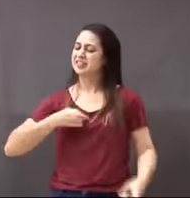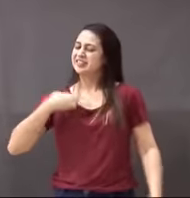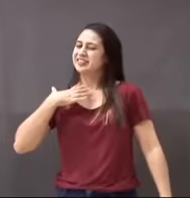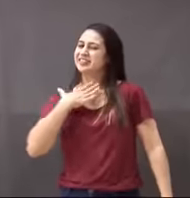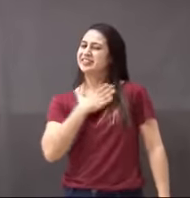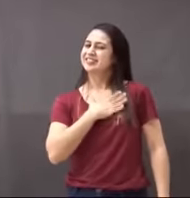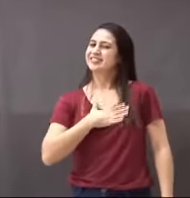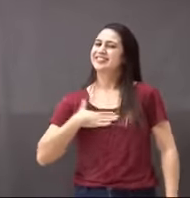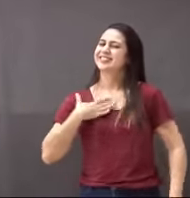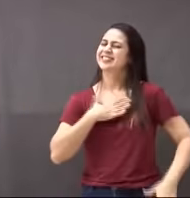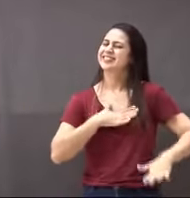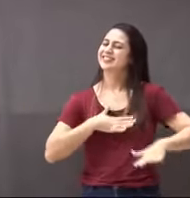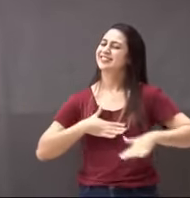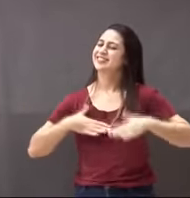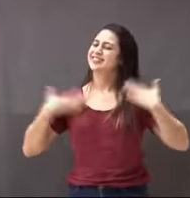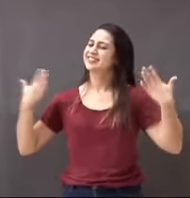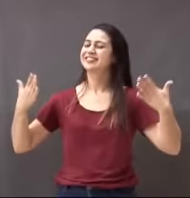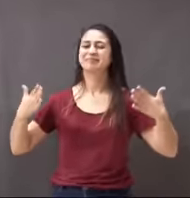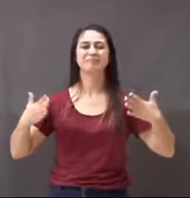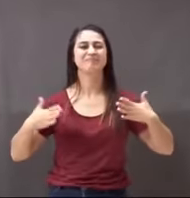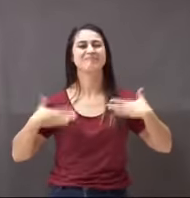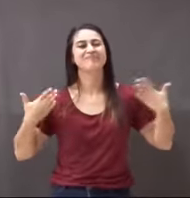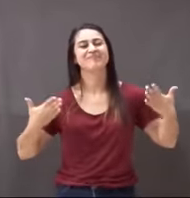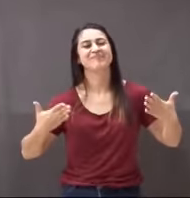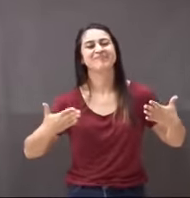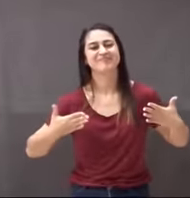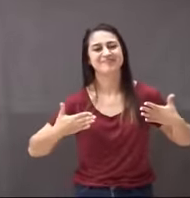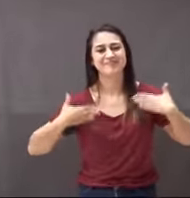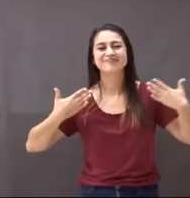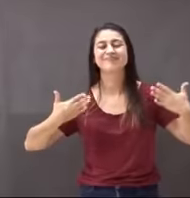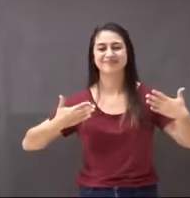todavia eu me alegrarei.